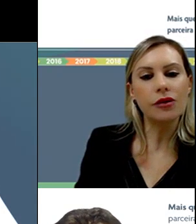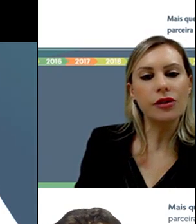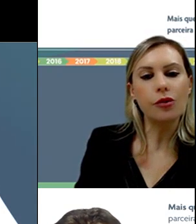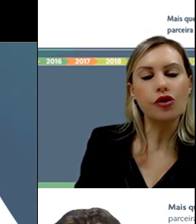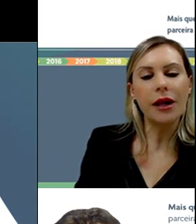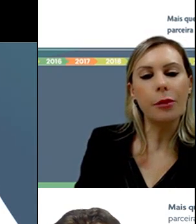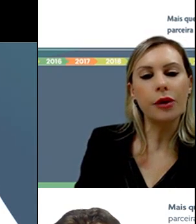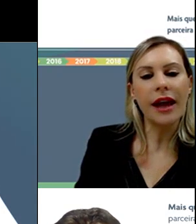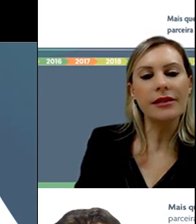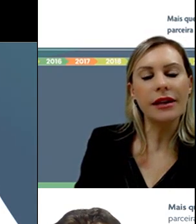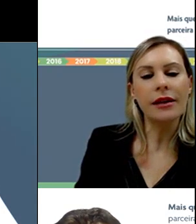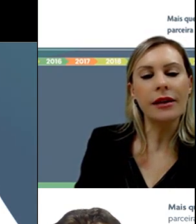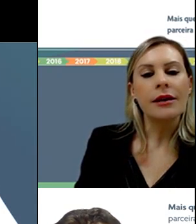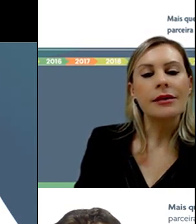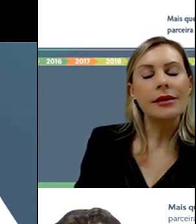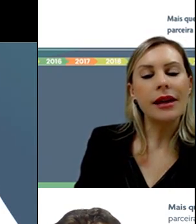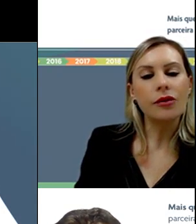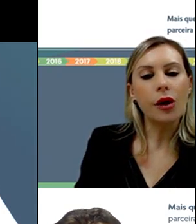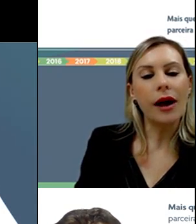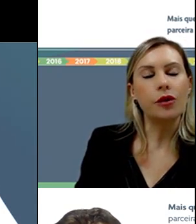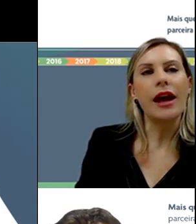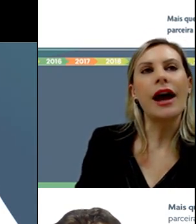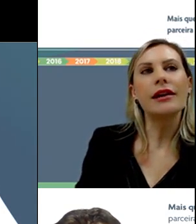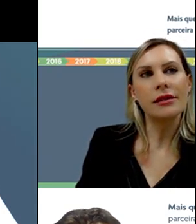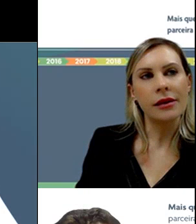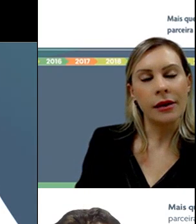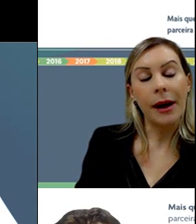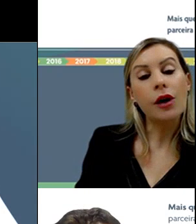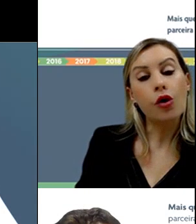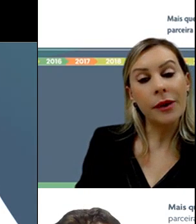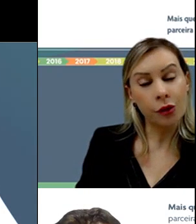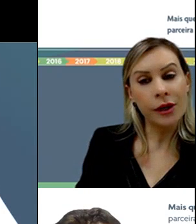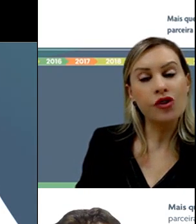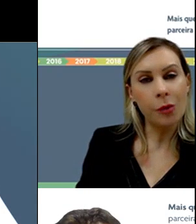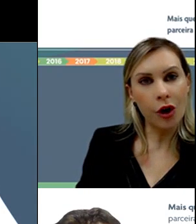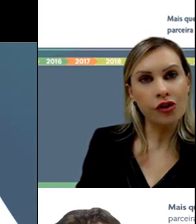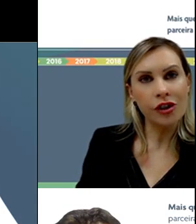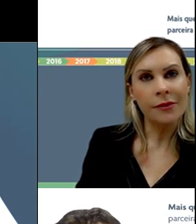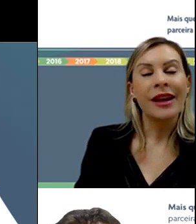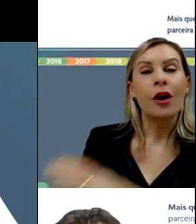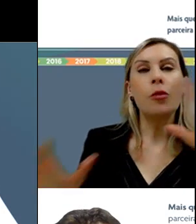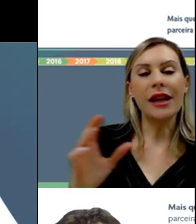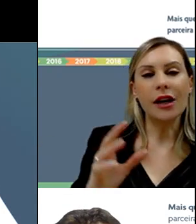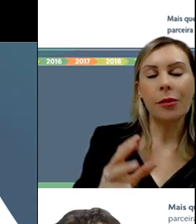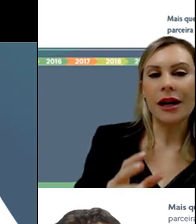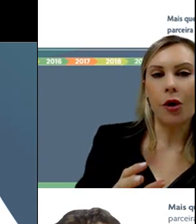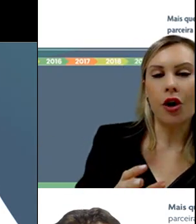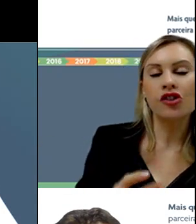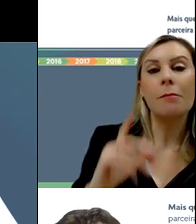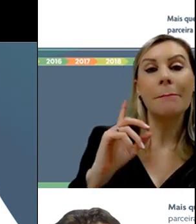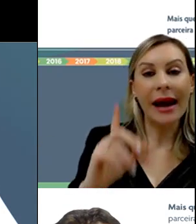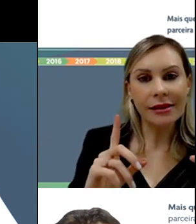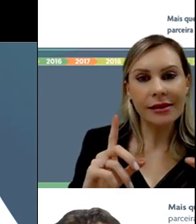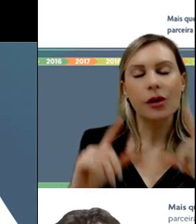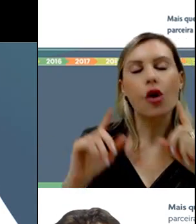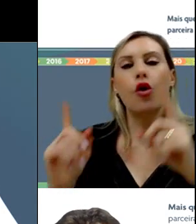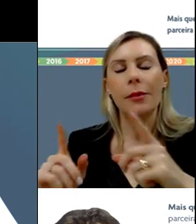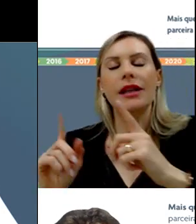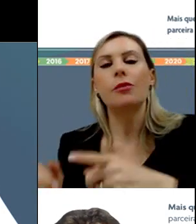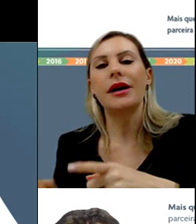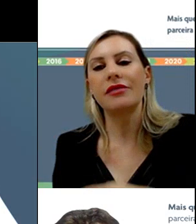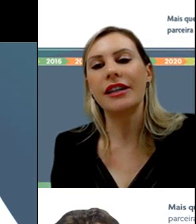40 anos, é só multiplicar por 10 aqui. R$ 104 para cobertura de morte, R$ 1 milhão para a morte,